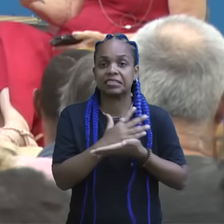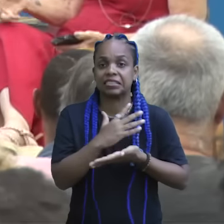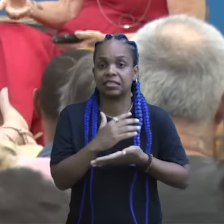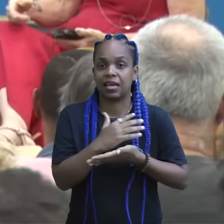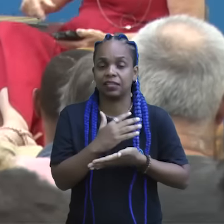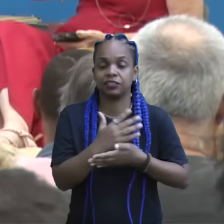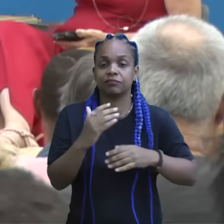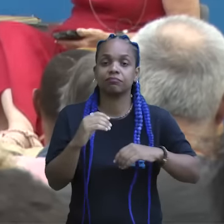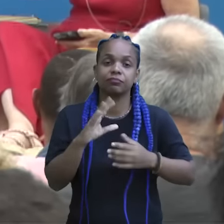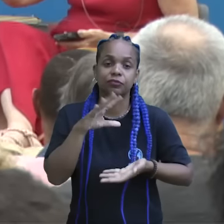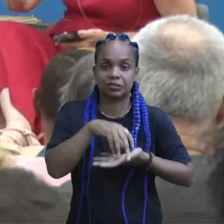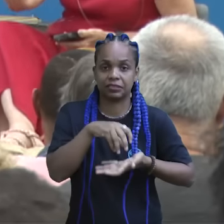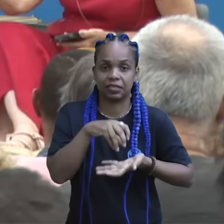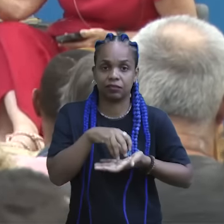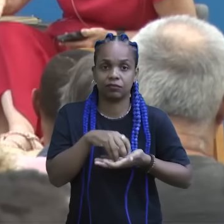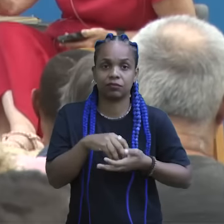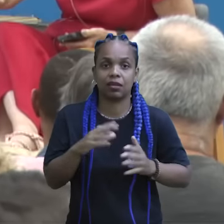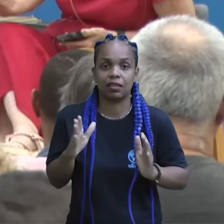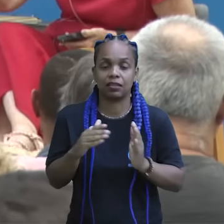no centro,